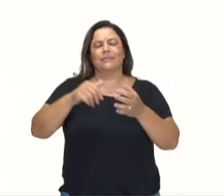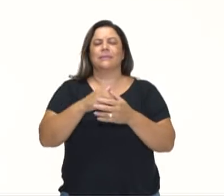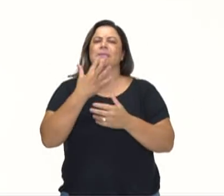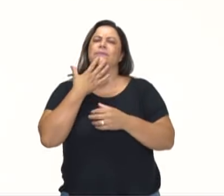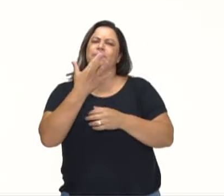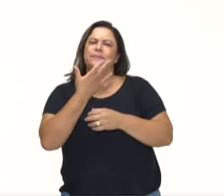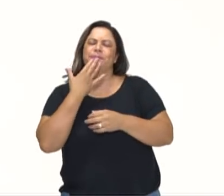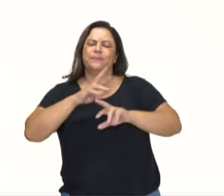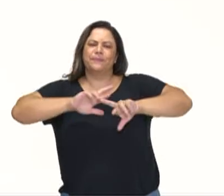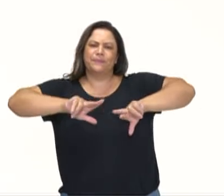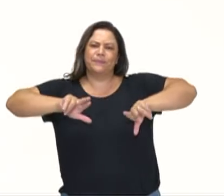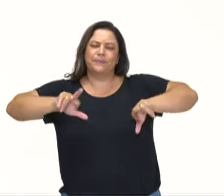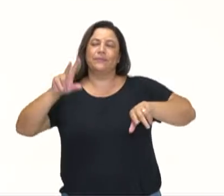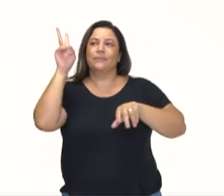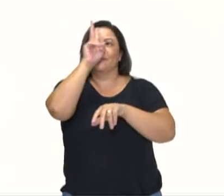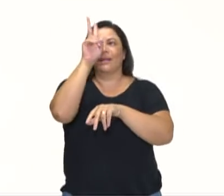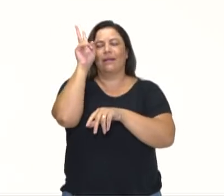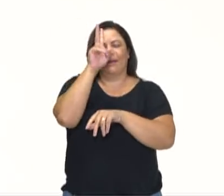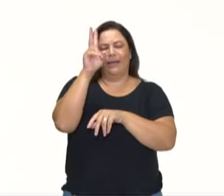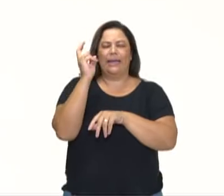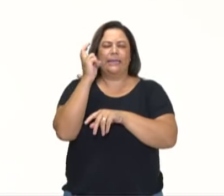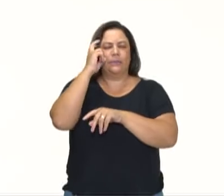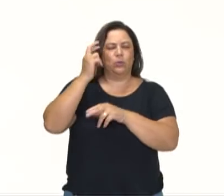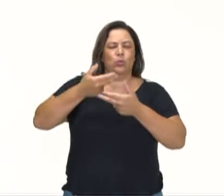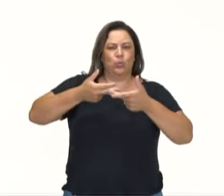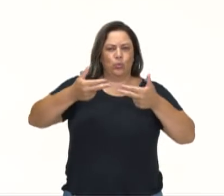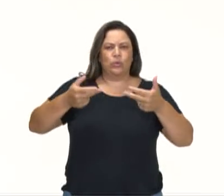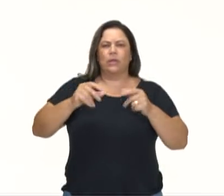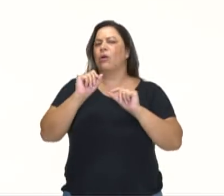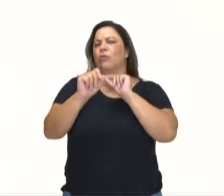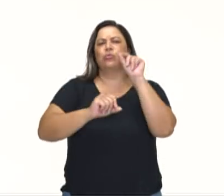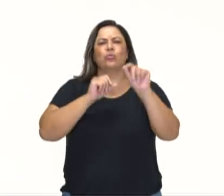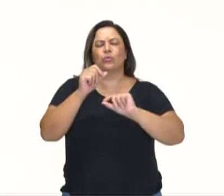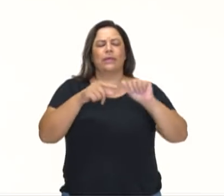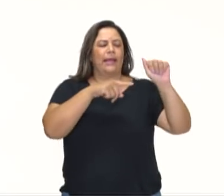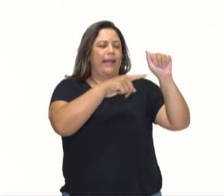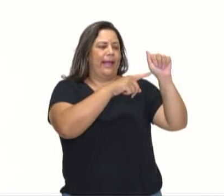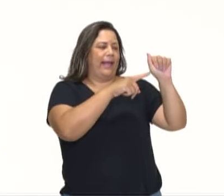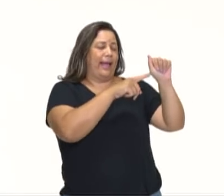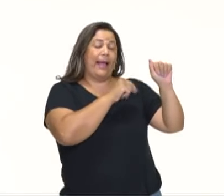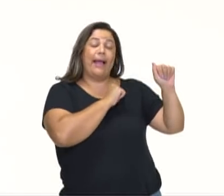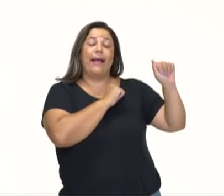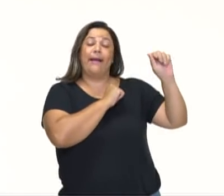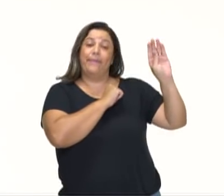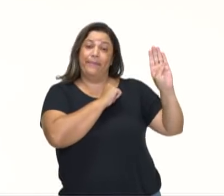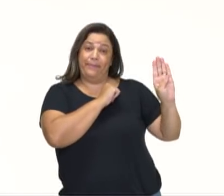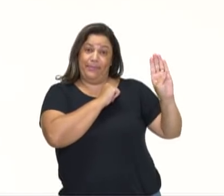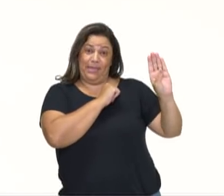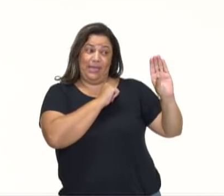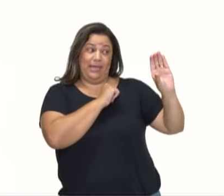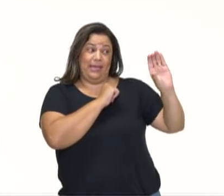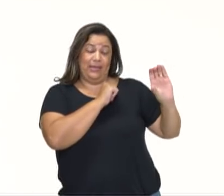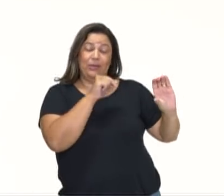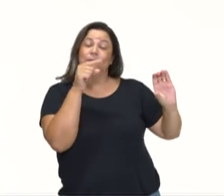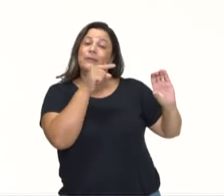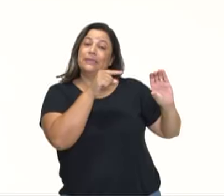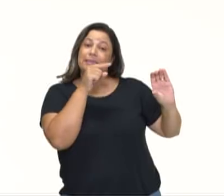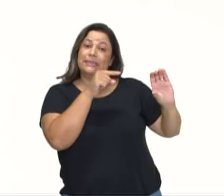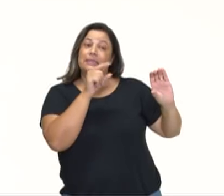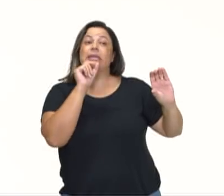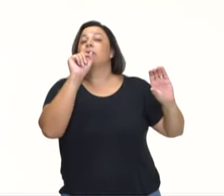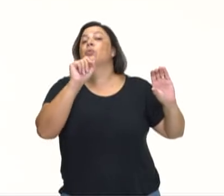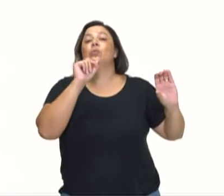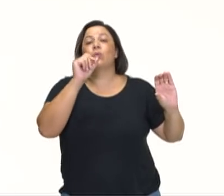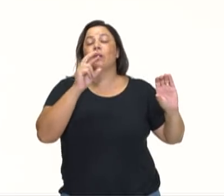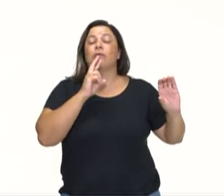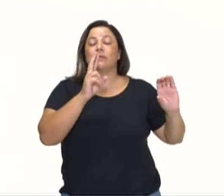reúne elementos da cultura europeia, letra A, da cultura africana e católica, letra B, ou da cultura indígena